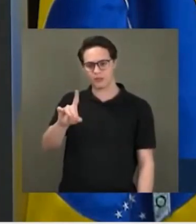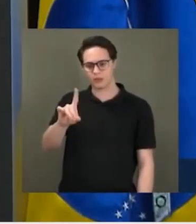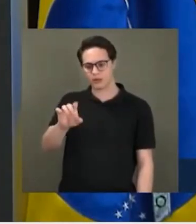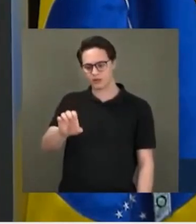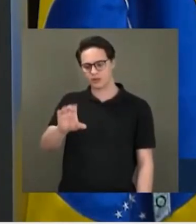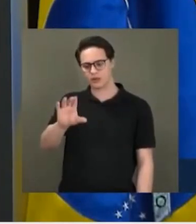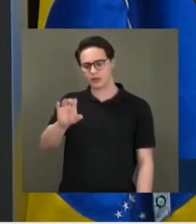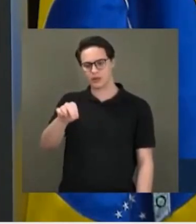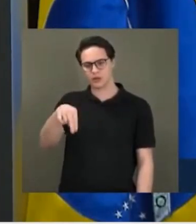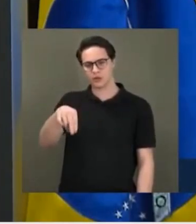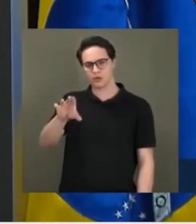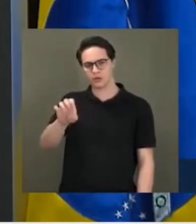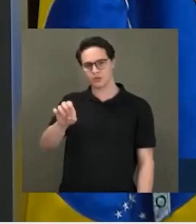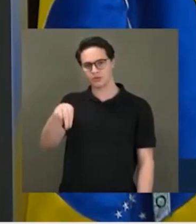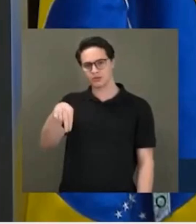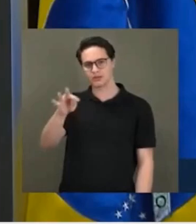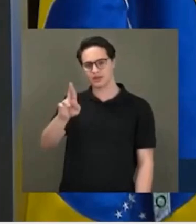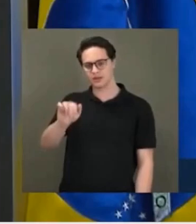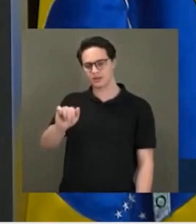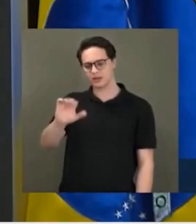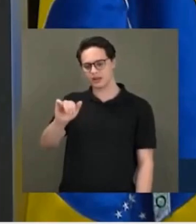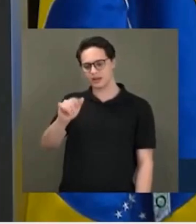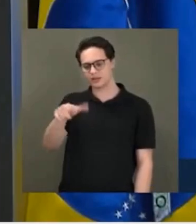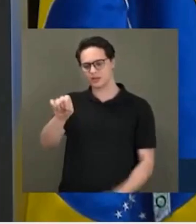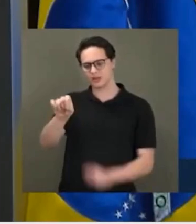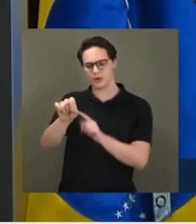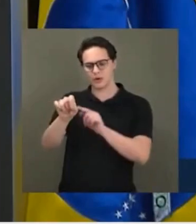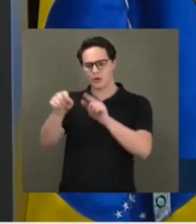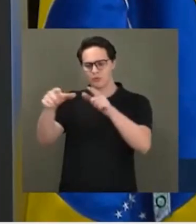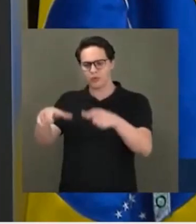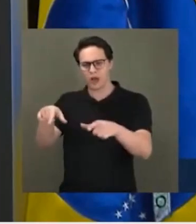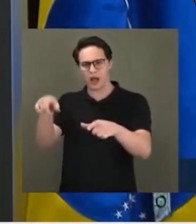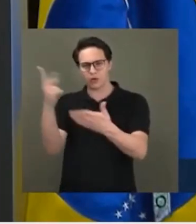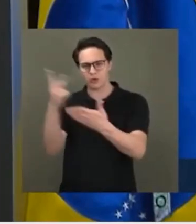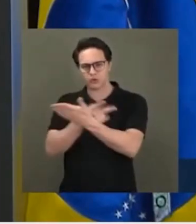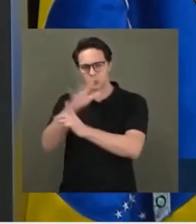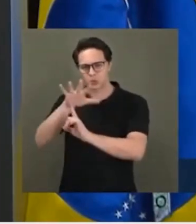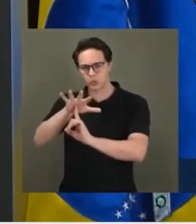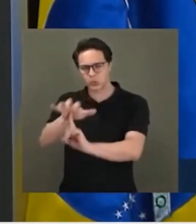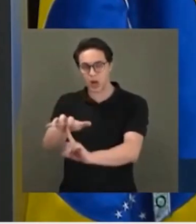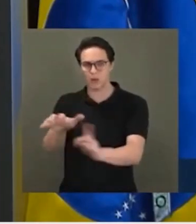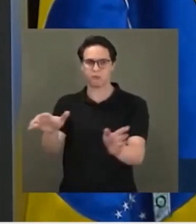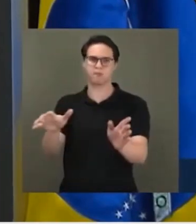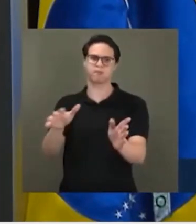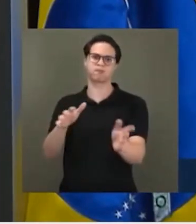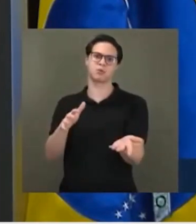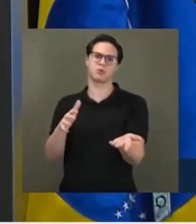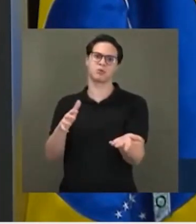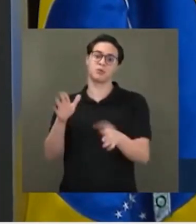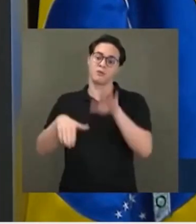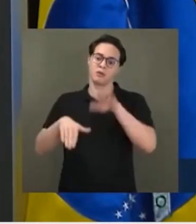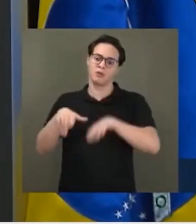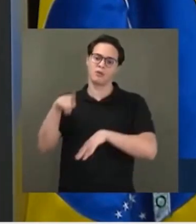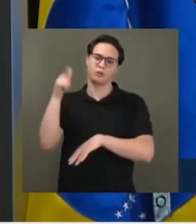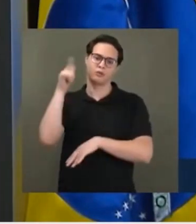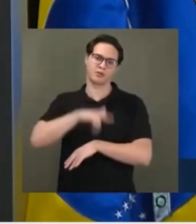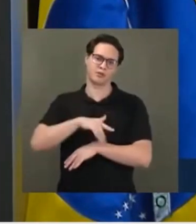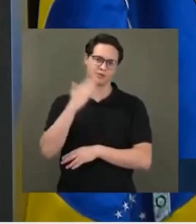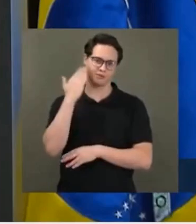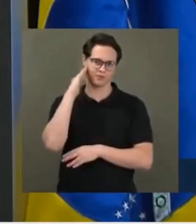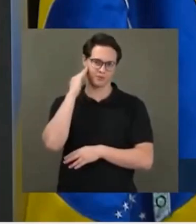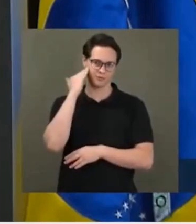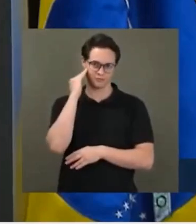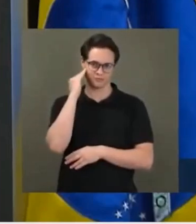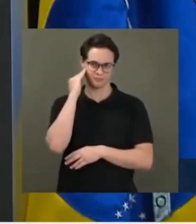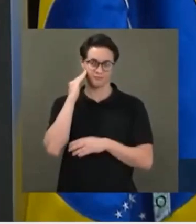Polônia o horror do holocausto Talvez assim ele consiga entender Talvez